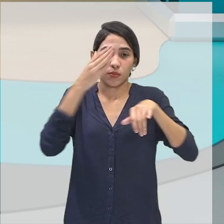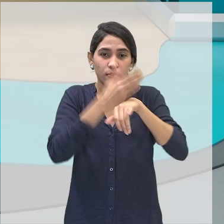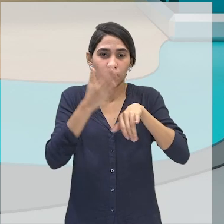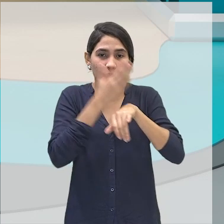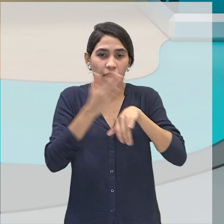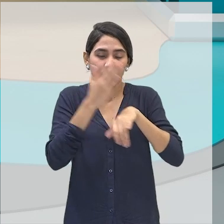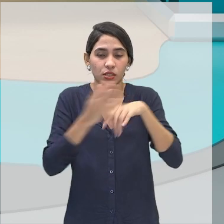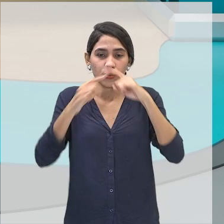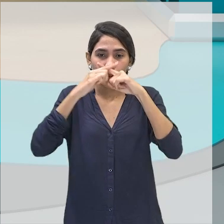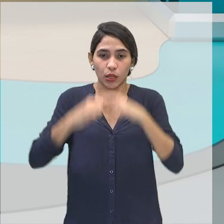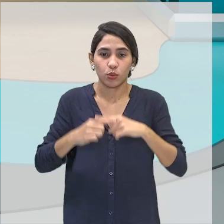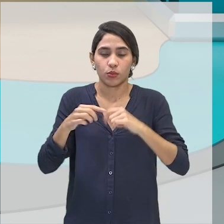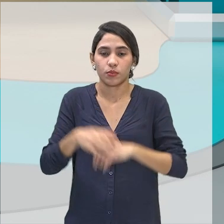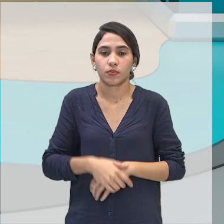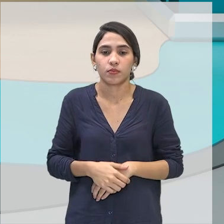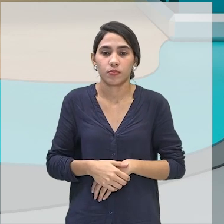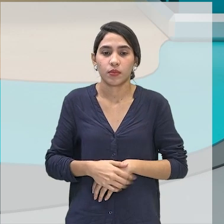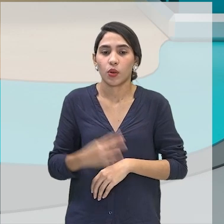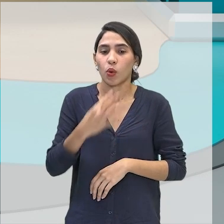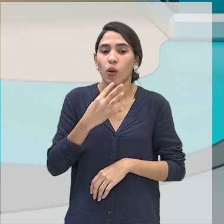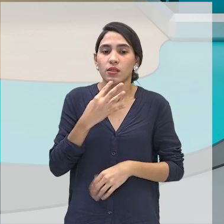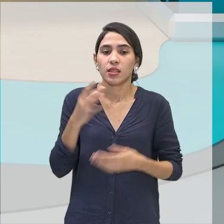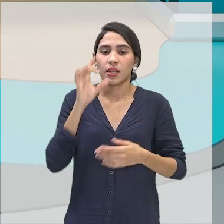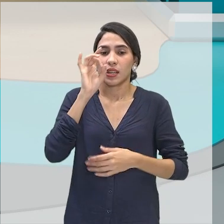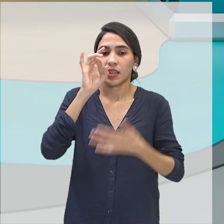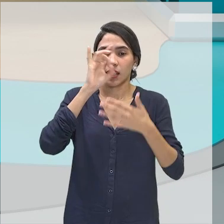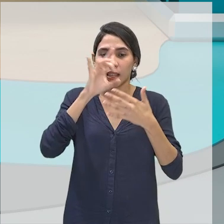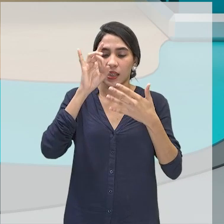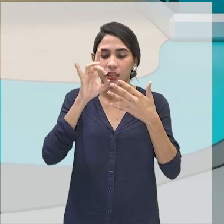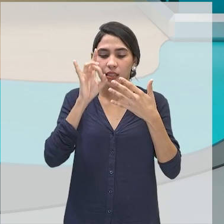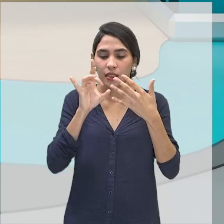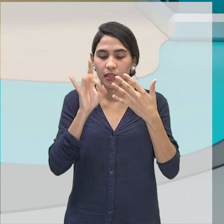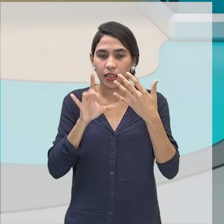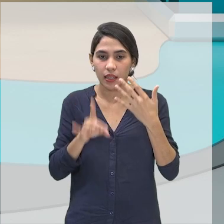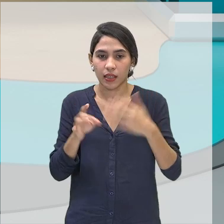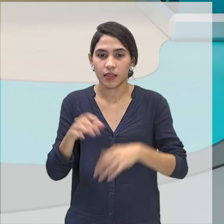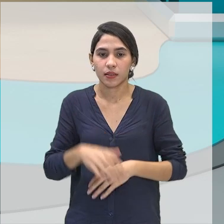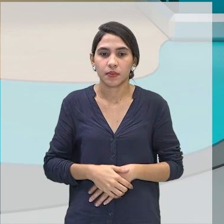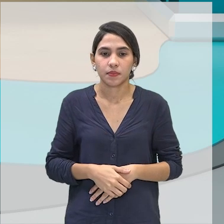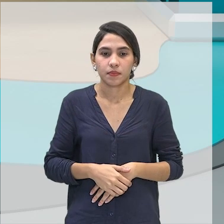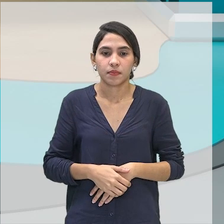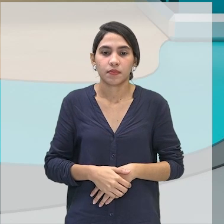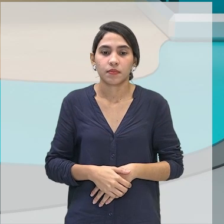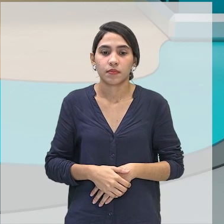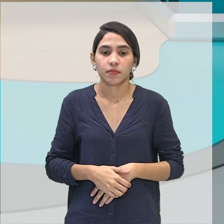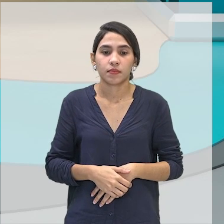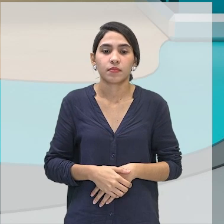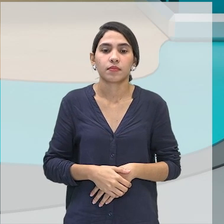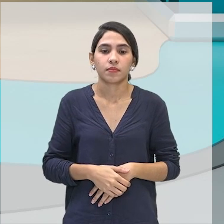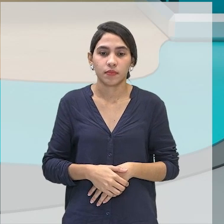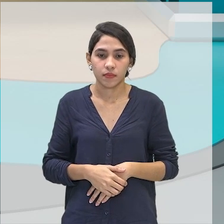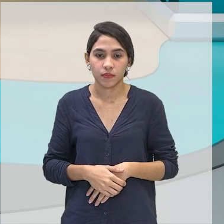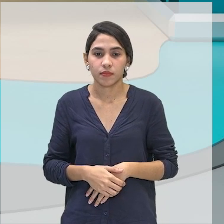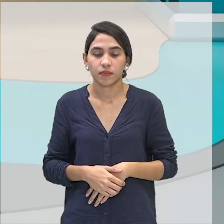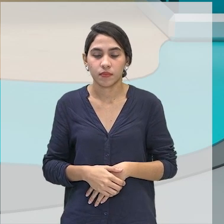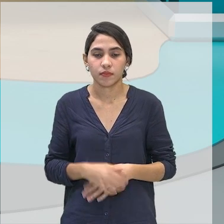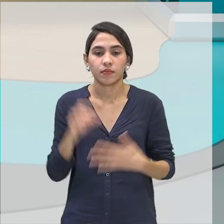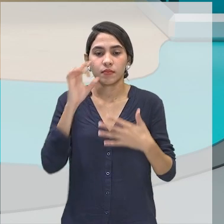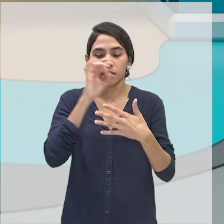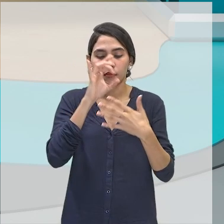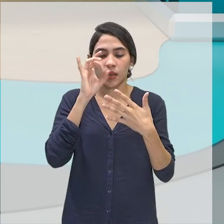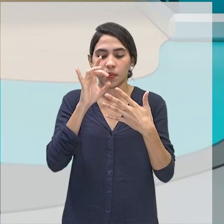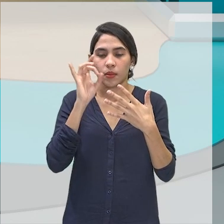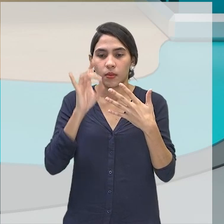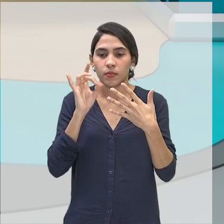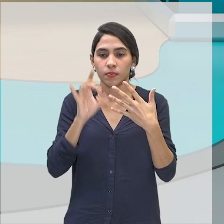os combates. Vamos conhecer aí cada parte dessa armadura? Então, como eu falei para vocês, o nome da